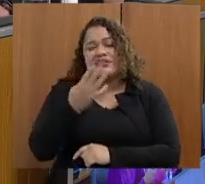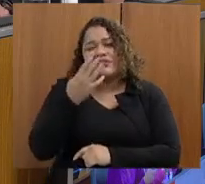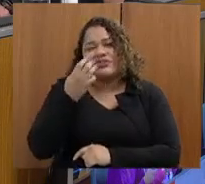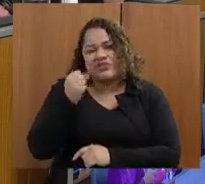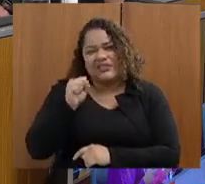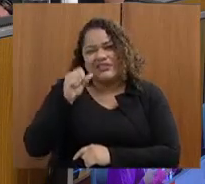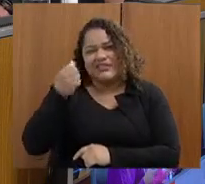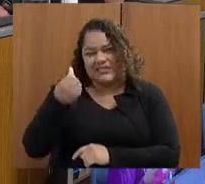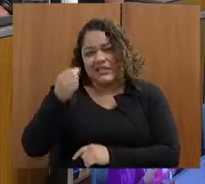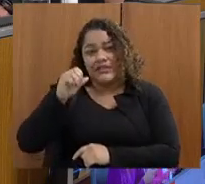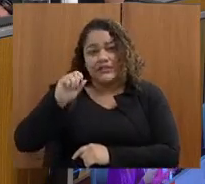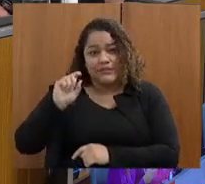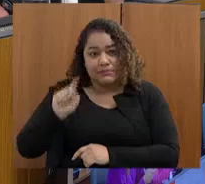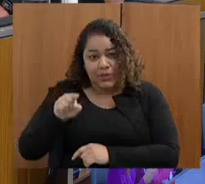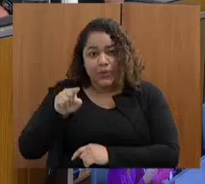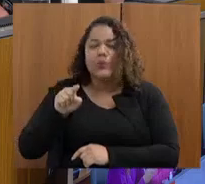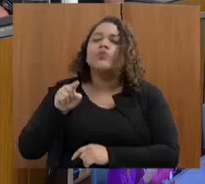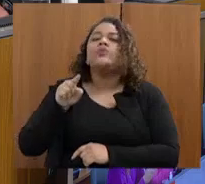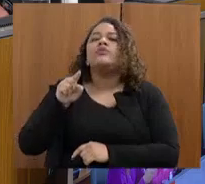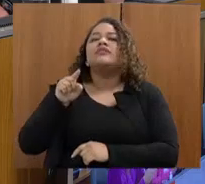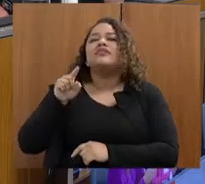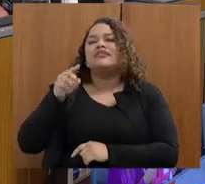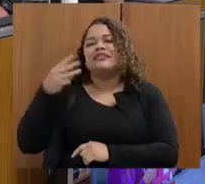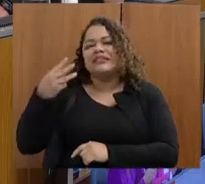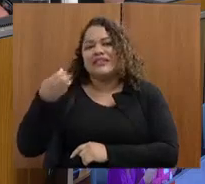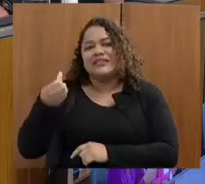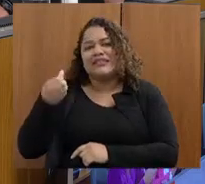reais e 30 centavos